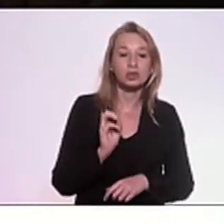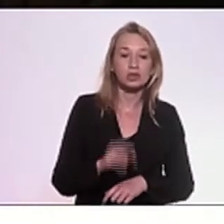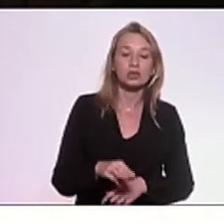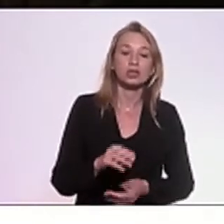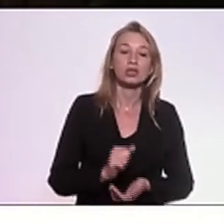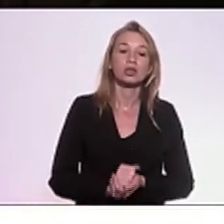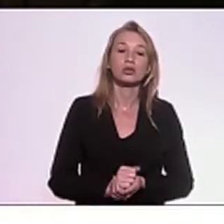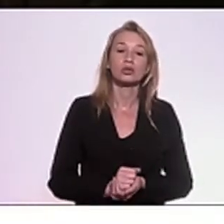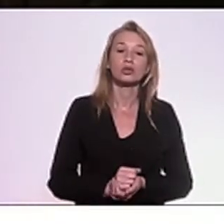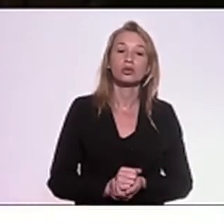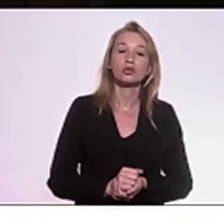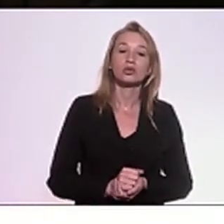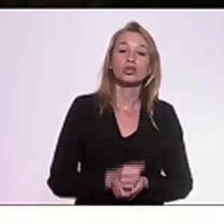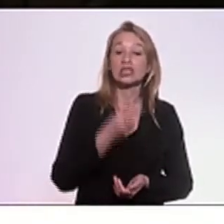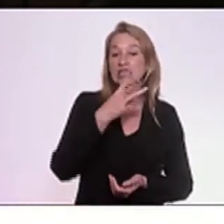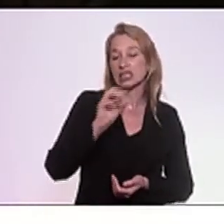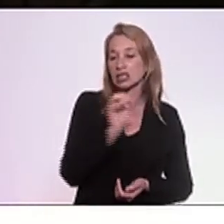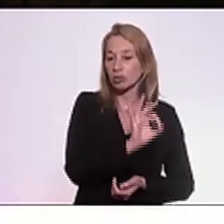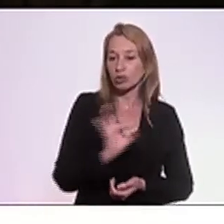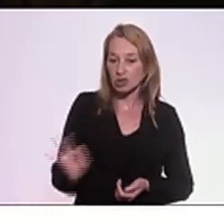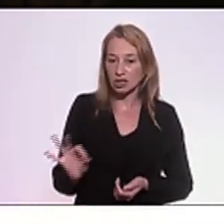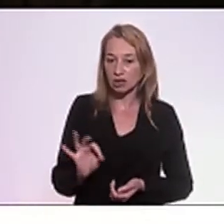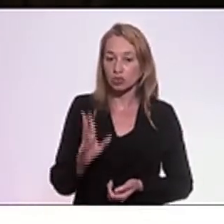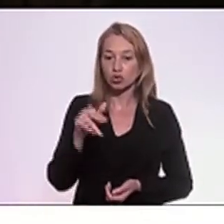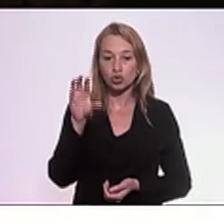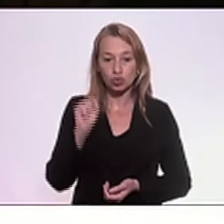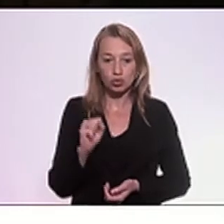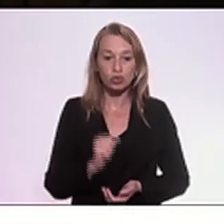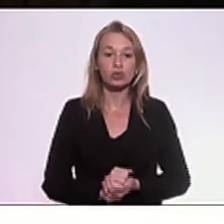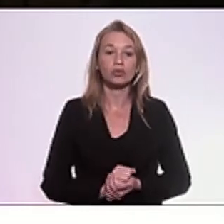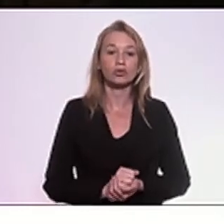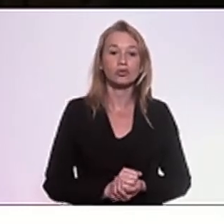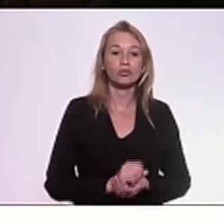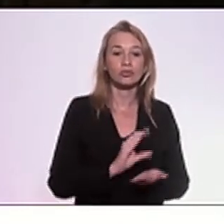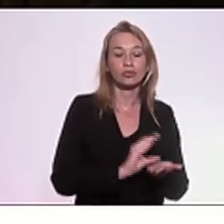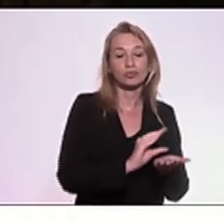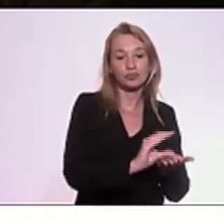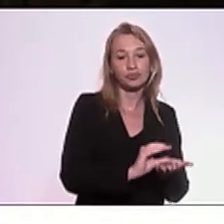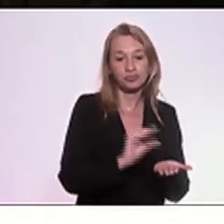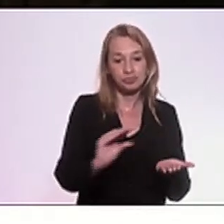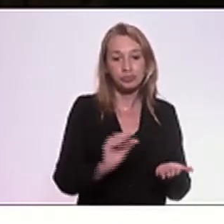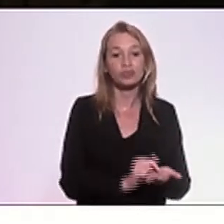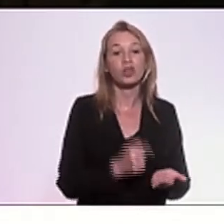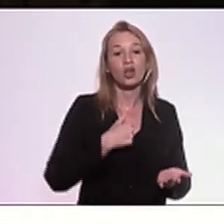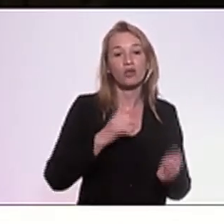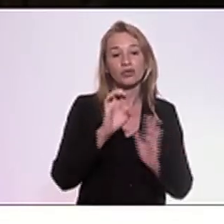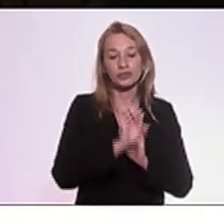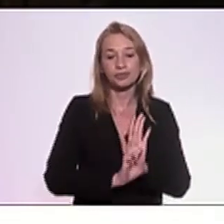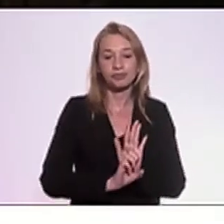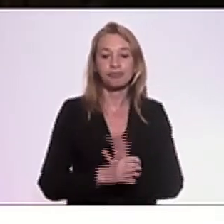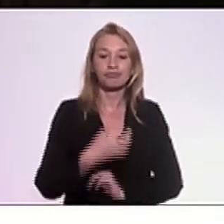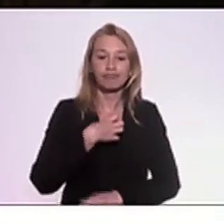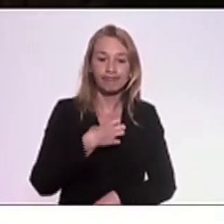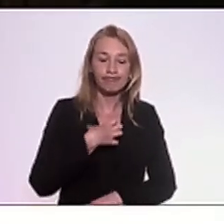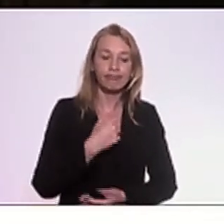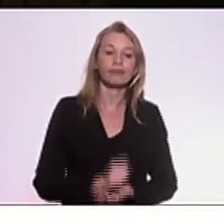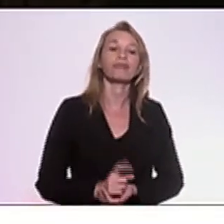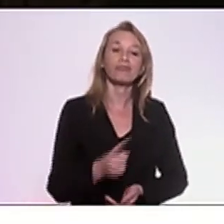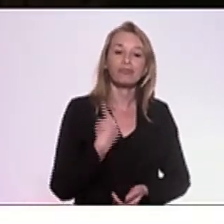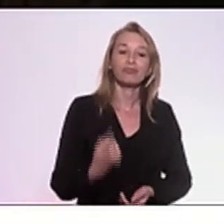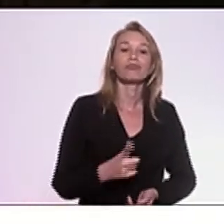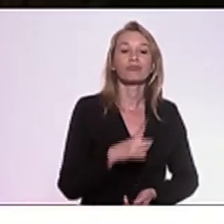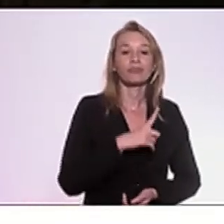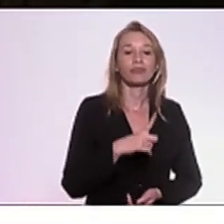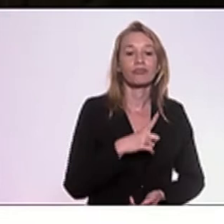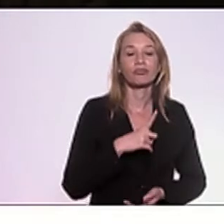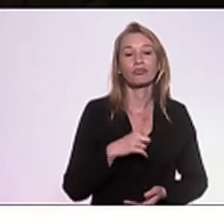de 30% de investimento por causa desses fundos, para que fosse colocado em investimento. E eu fiz emendas nesse sentido, para que nós tivéssemos